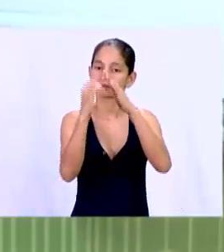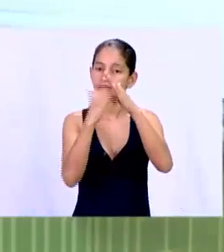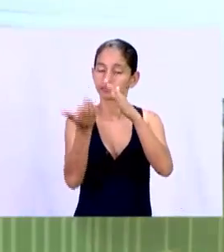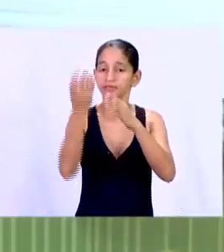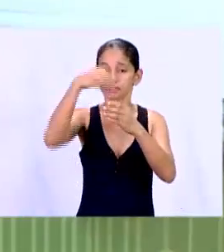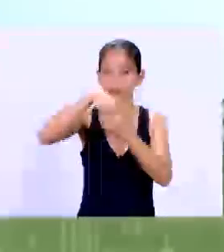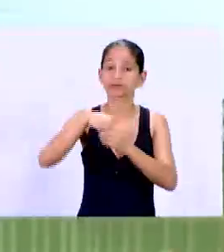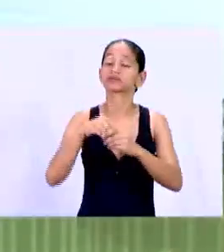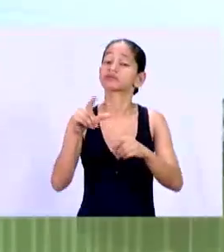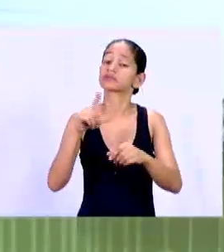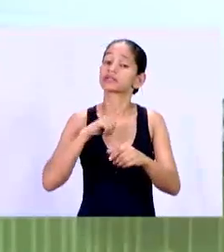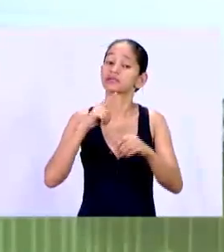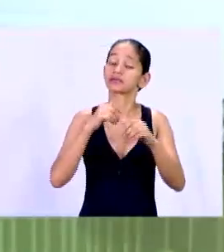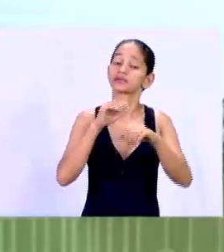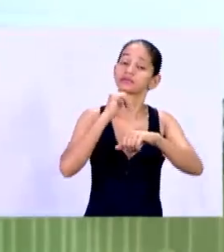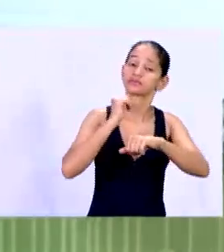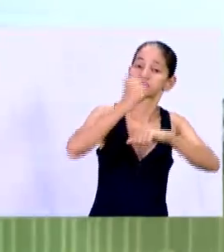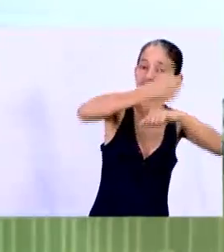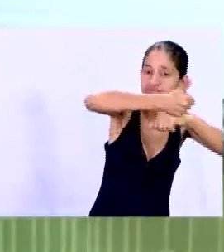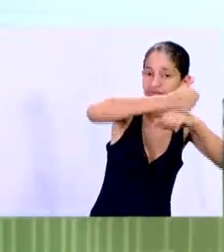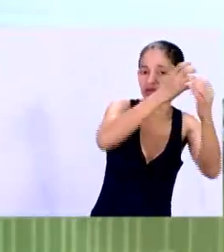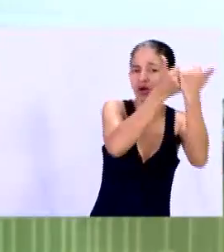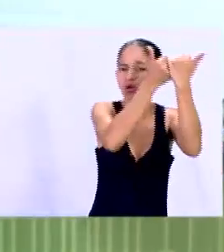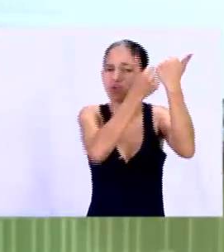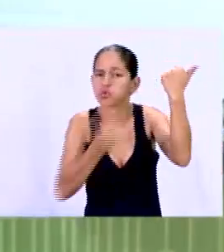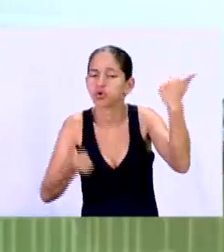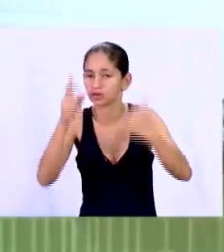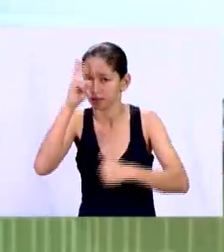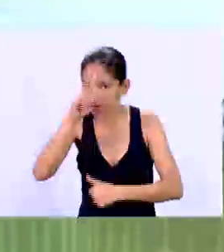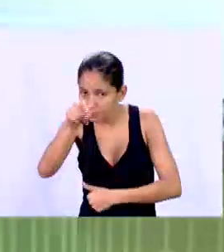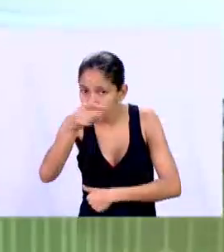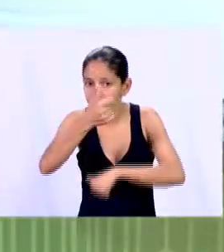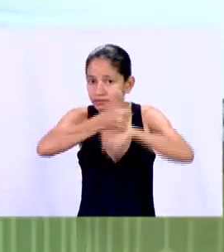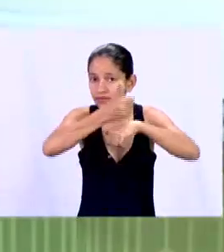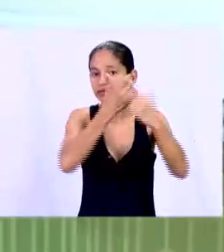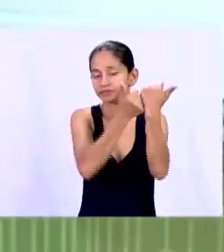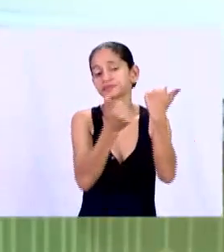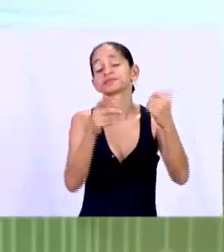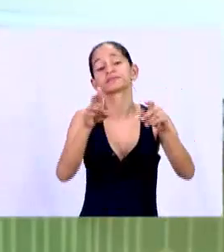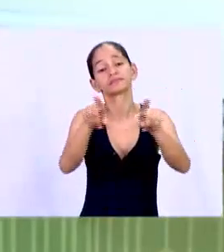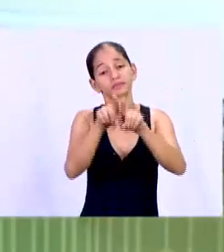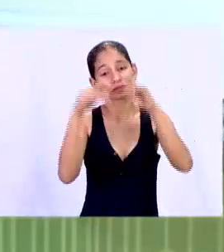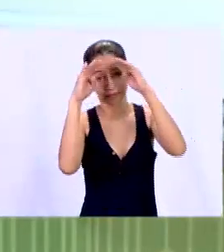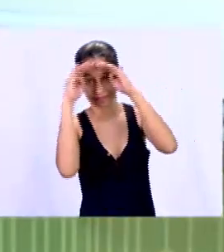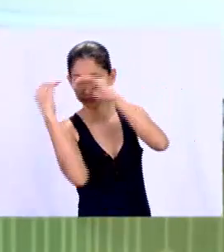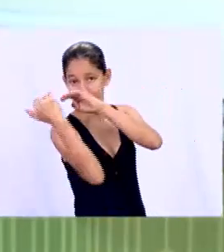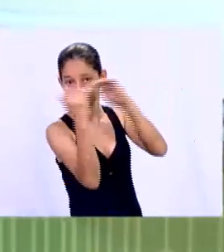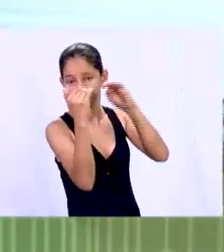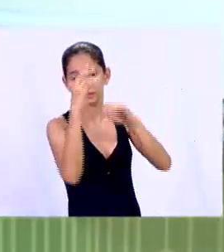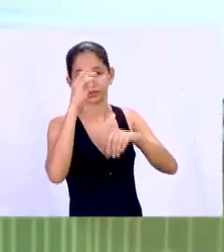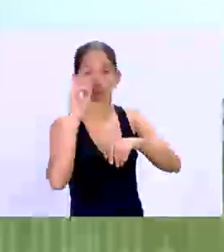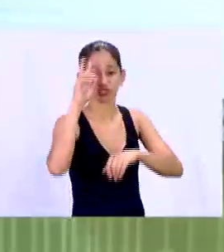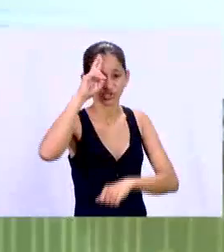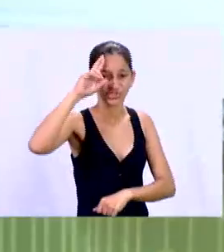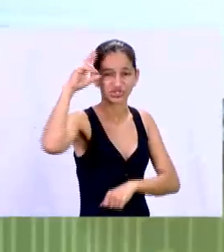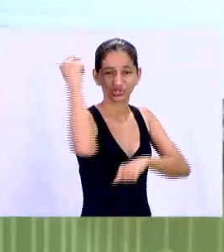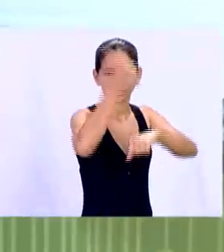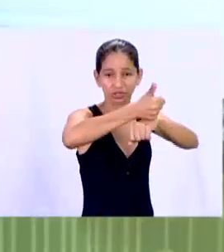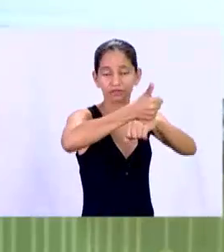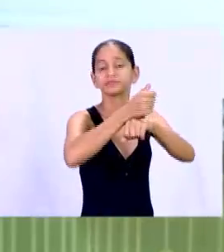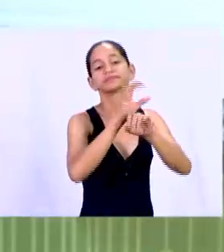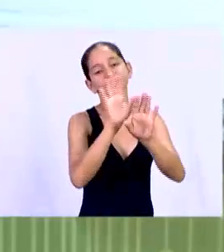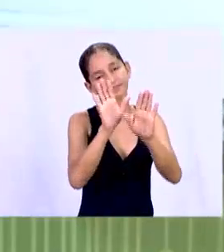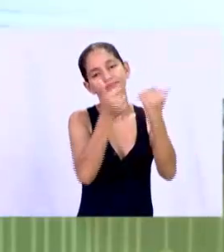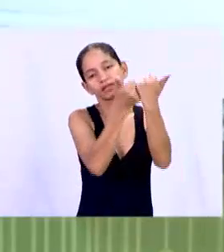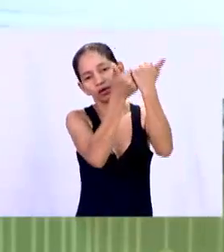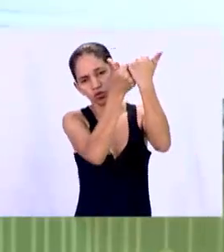existem hierarquias, né, muita gente falou sobre isso. Nós temos que respeitar essa hierarquia. Então, você tem um chefe